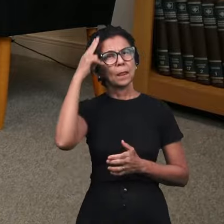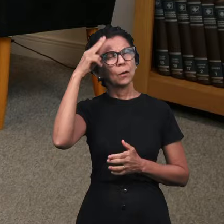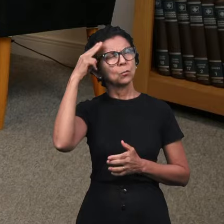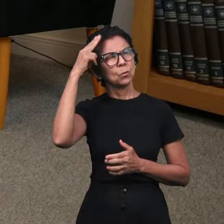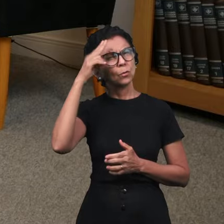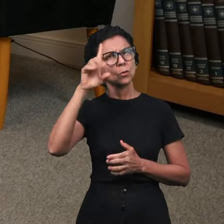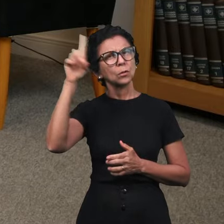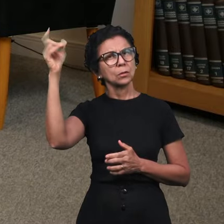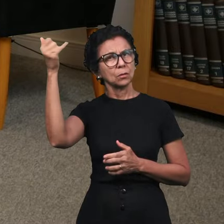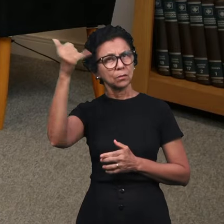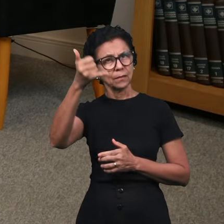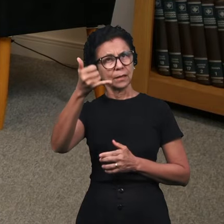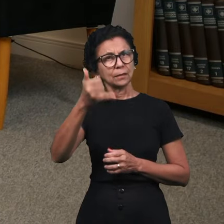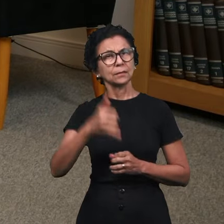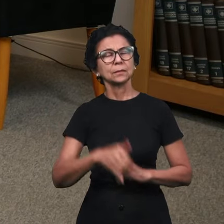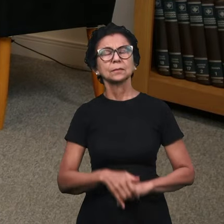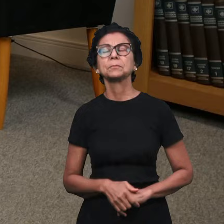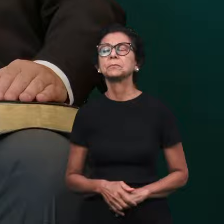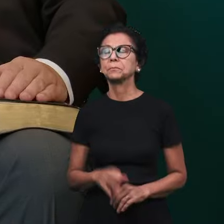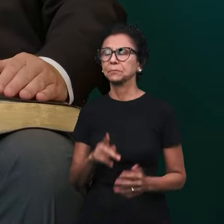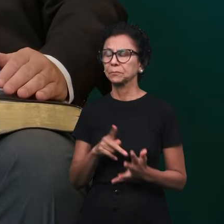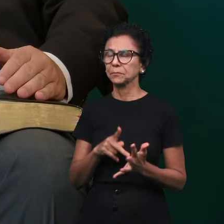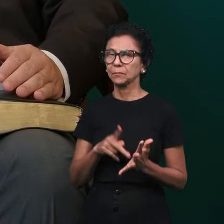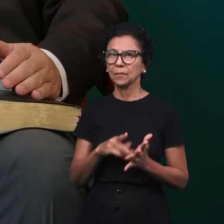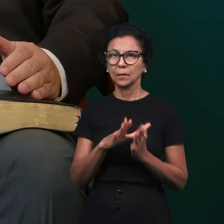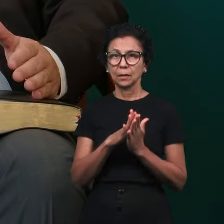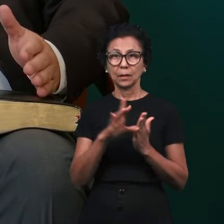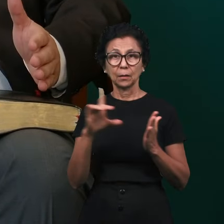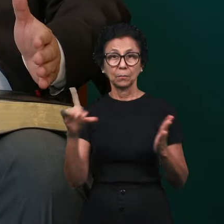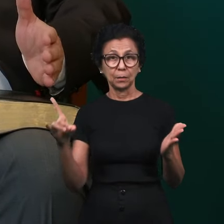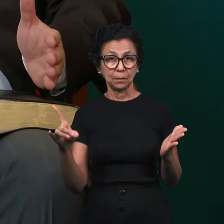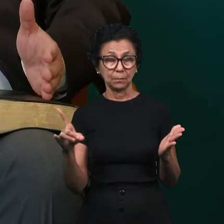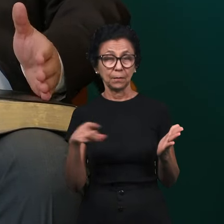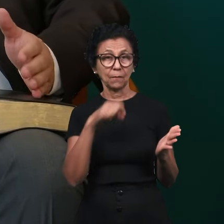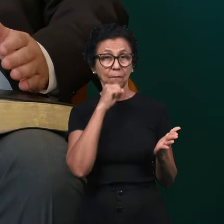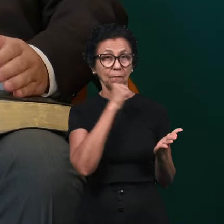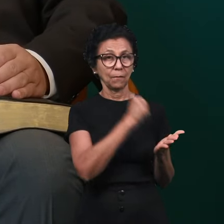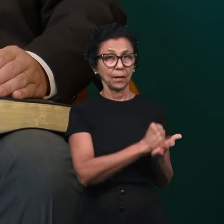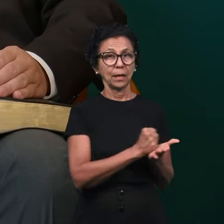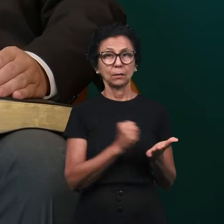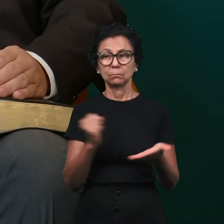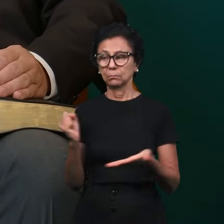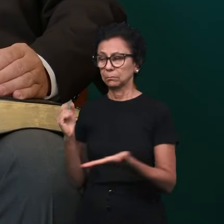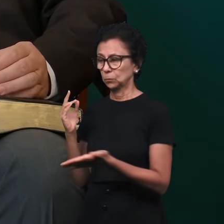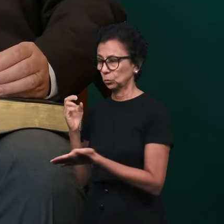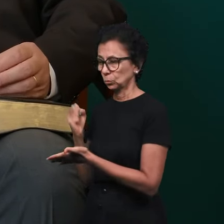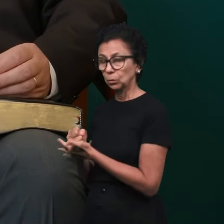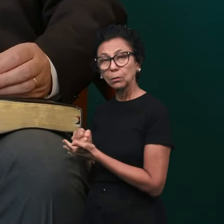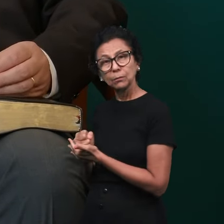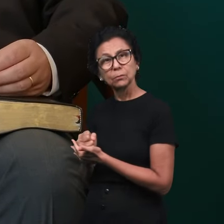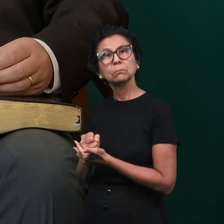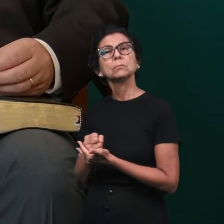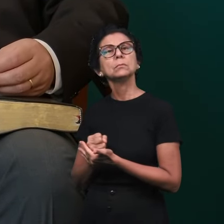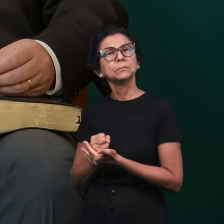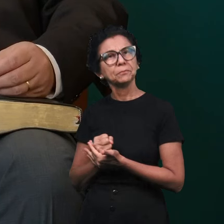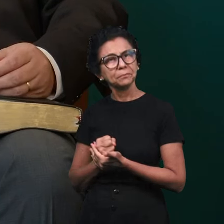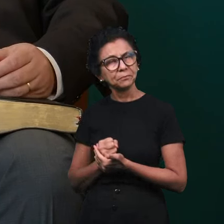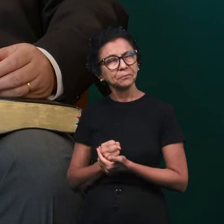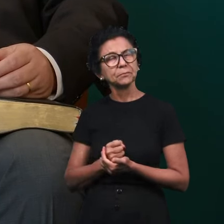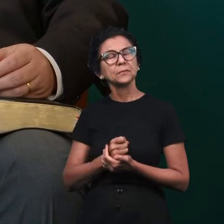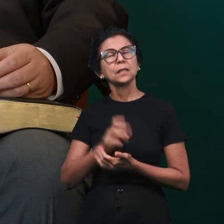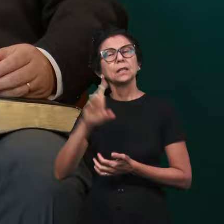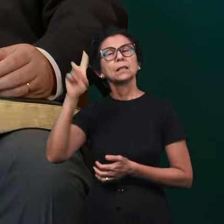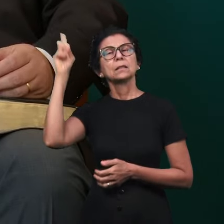Isso mesmo, pastor Márcio. Nós vamos ver em toda a palavra, tanto no Velho quanto no Novo Testamento, Deus ele